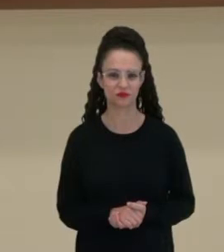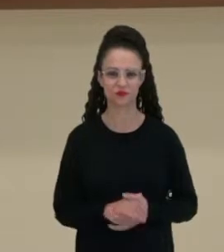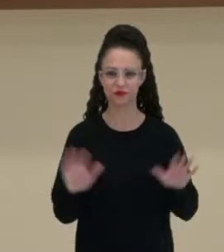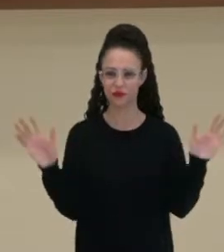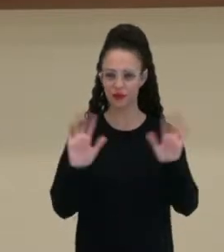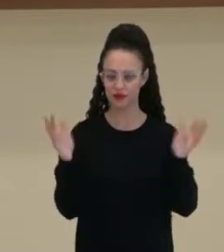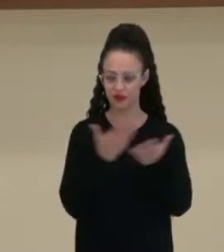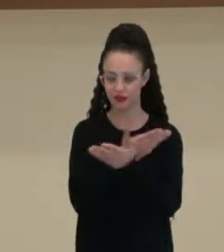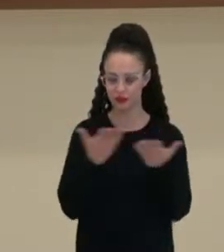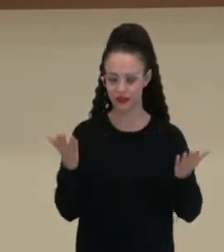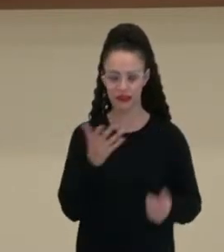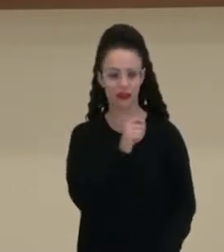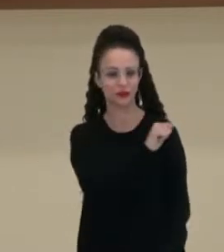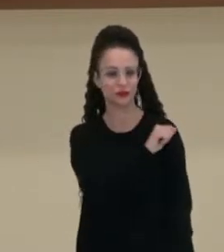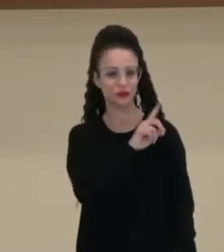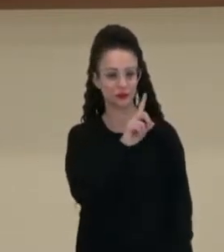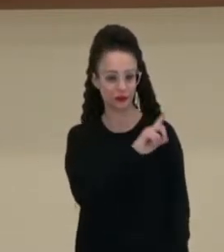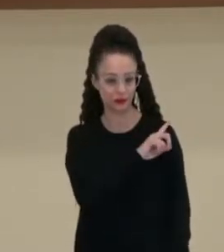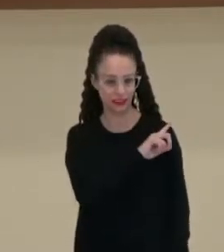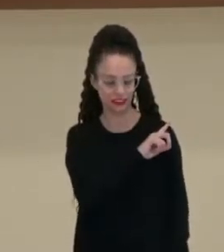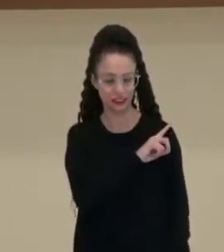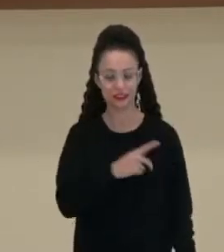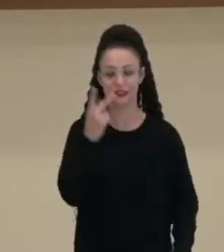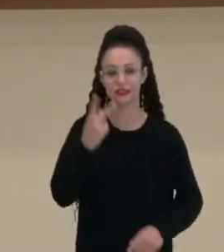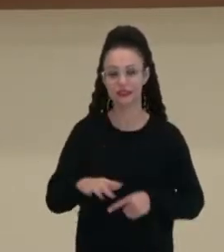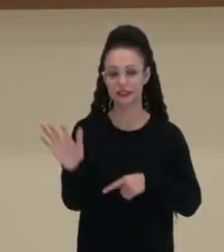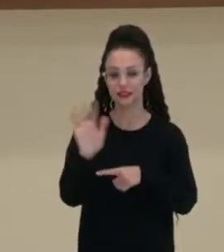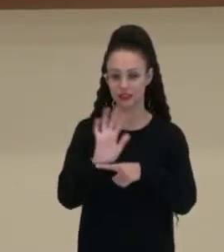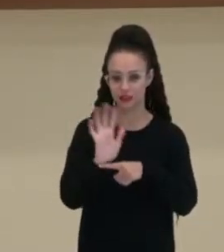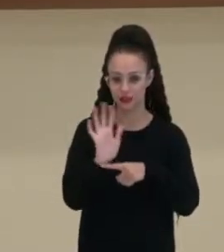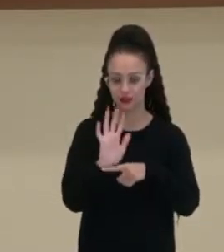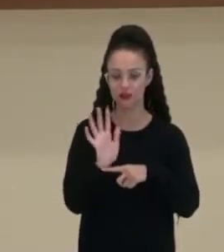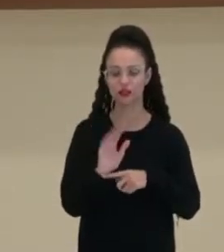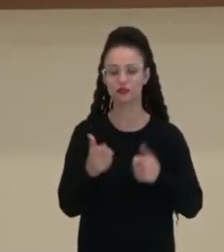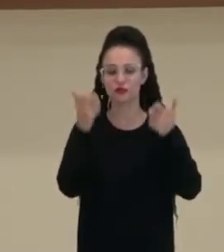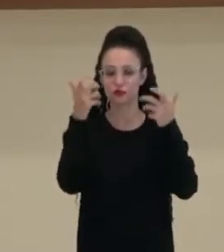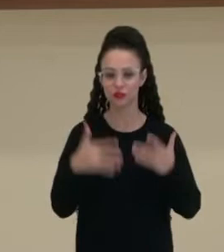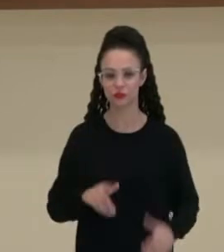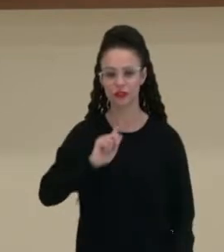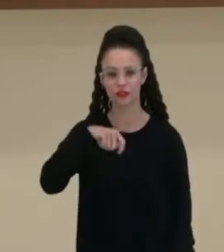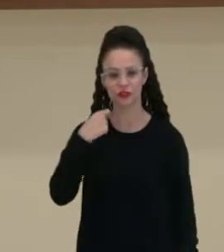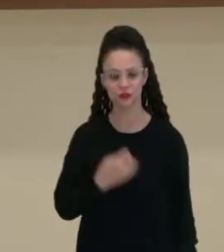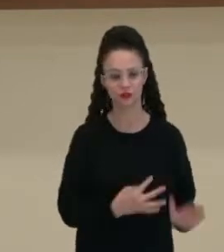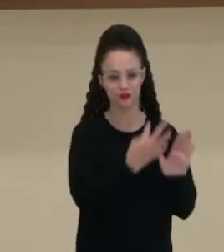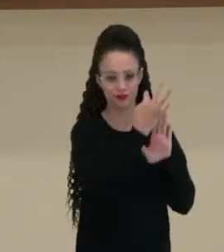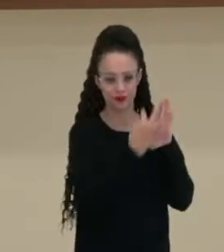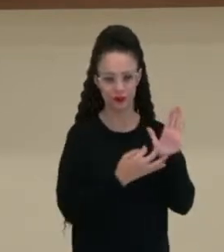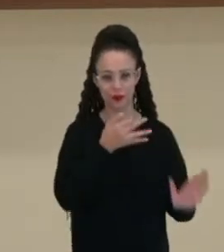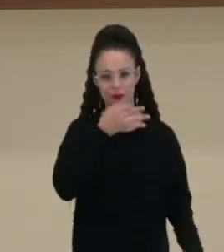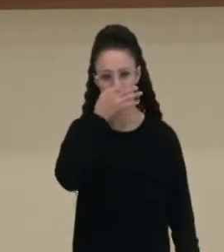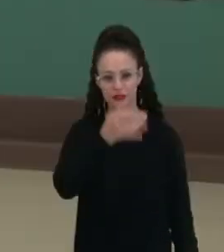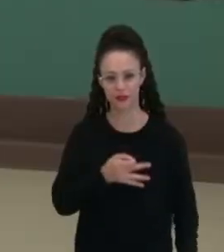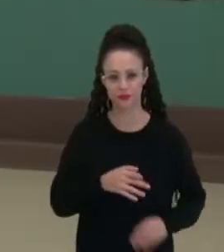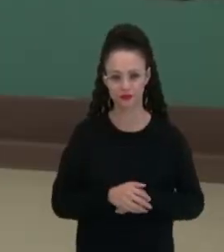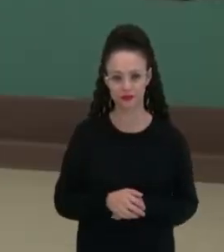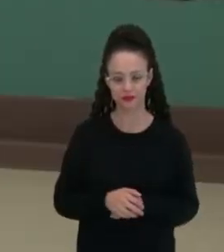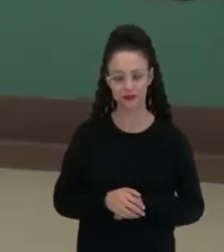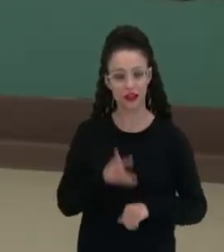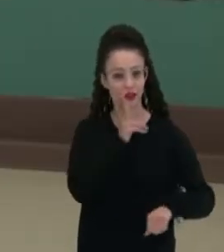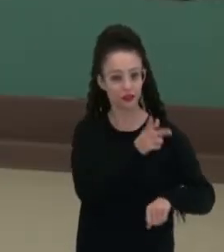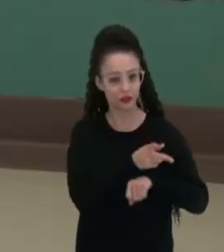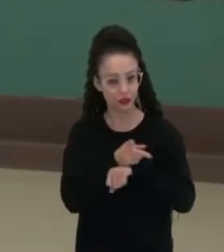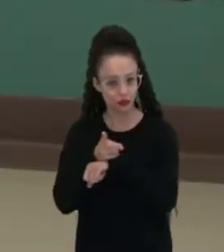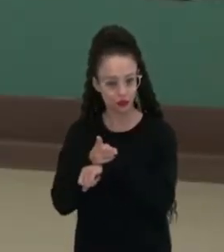Olá, estudantes da primeira série! Nesse vídeo, vamos falar sobre artigo de opinião. Aqui no